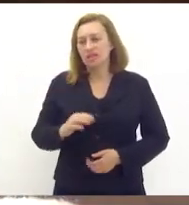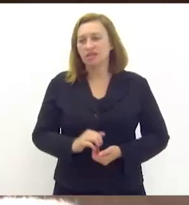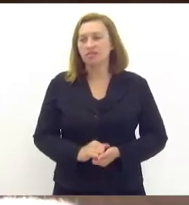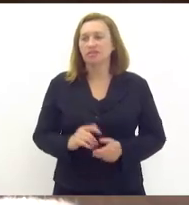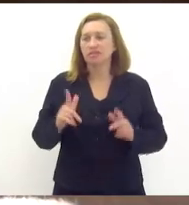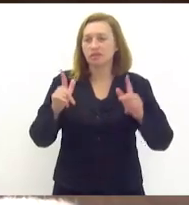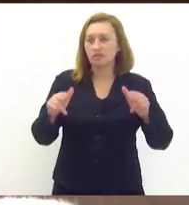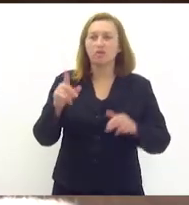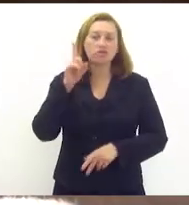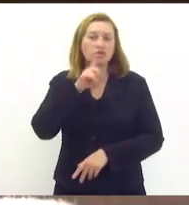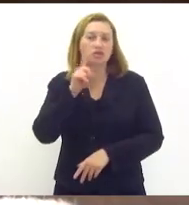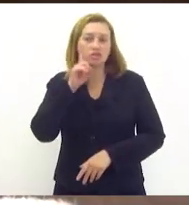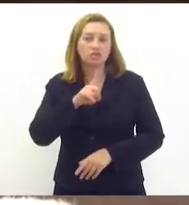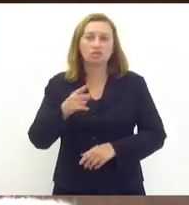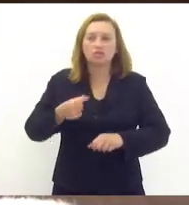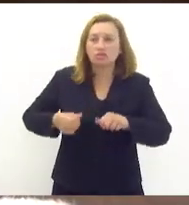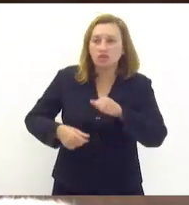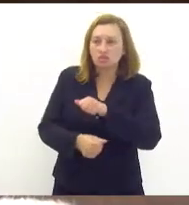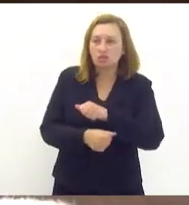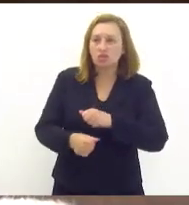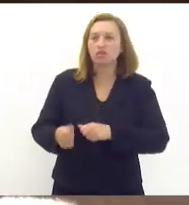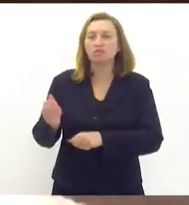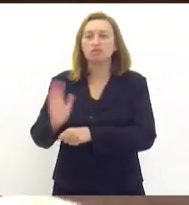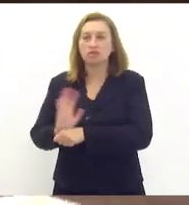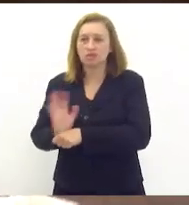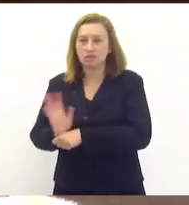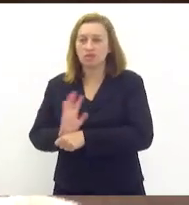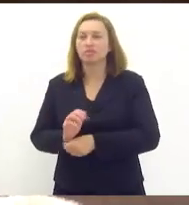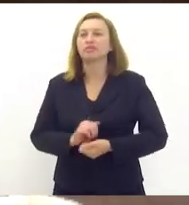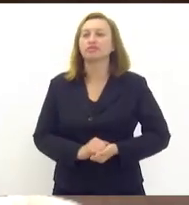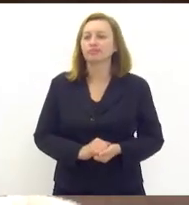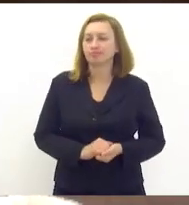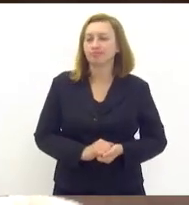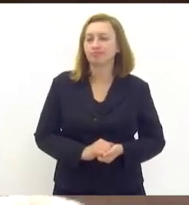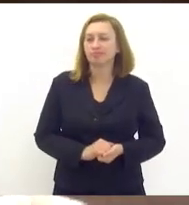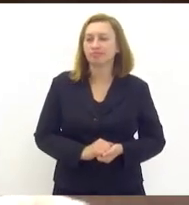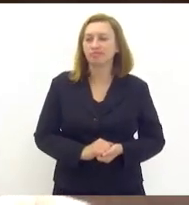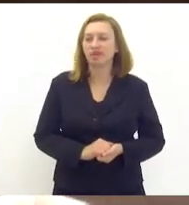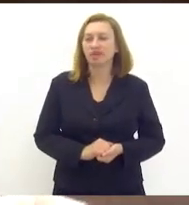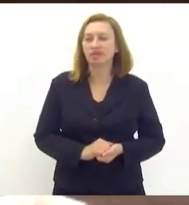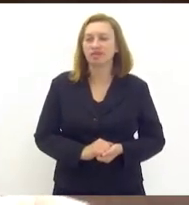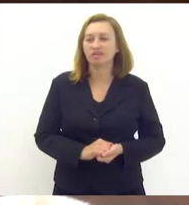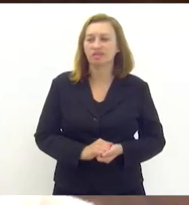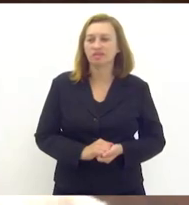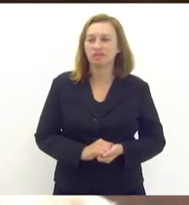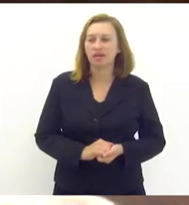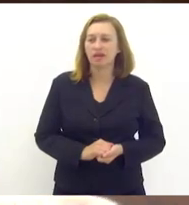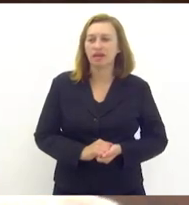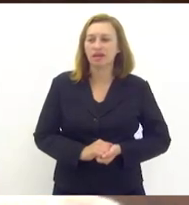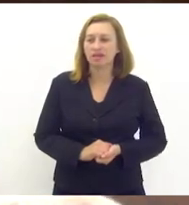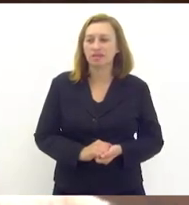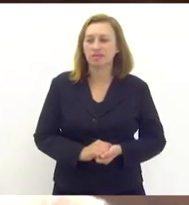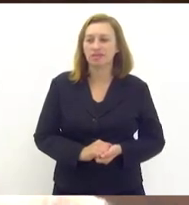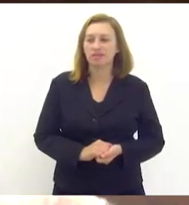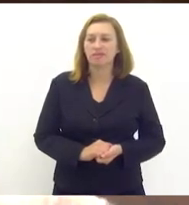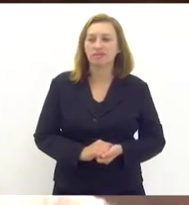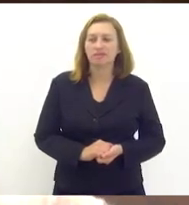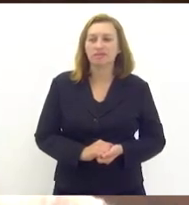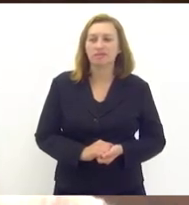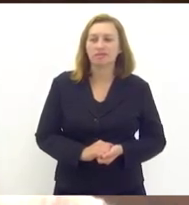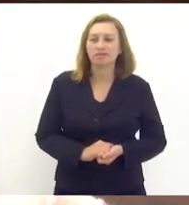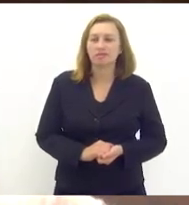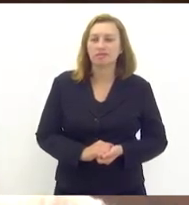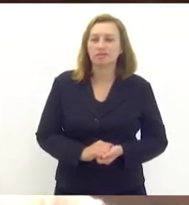a ao investimento mesmo no cinema é no estado do Rio de Janeiro Então nesse sentido o nosso